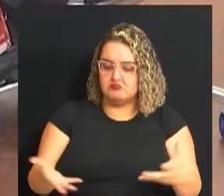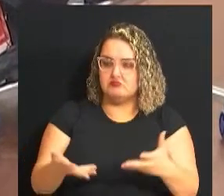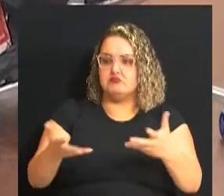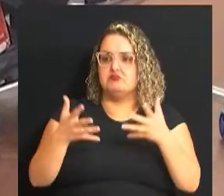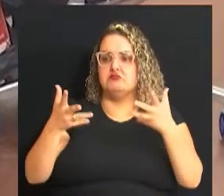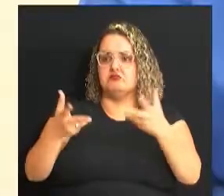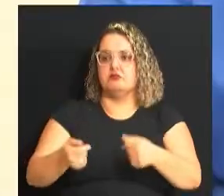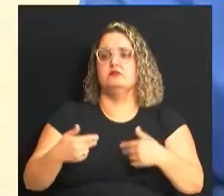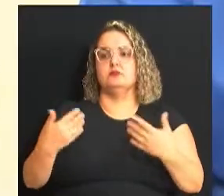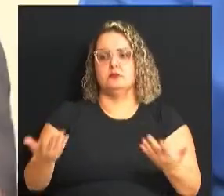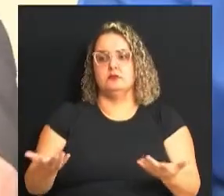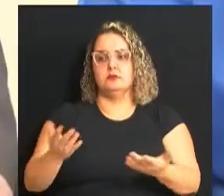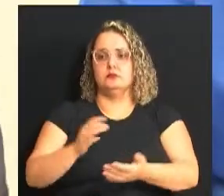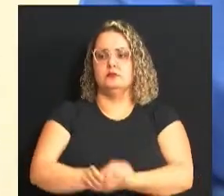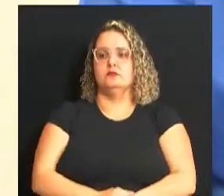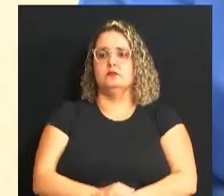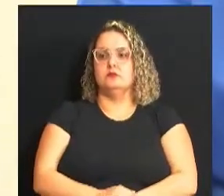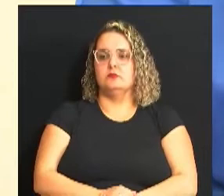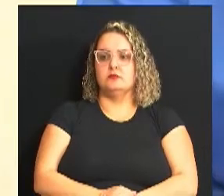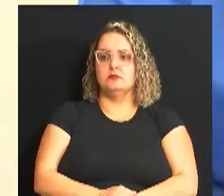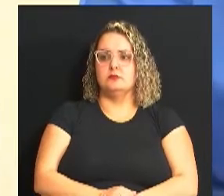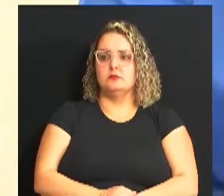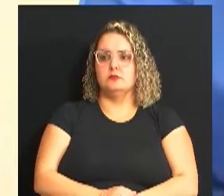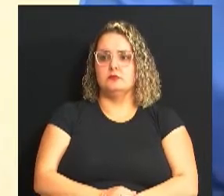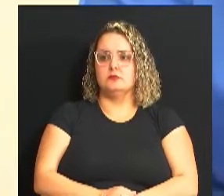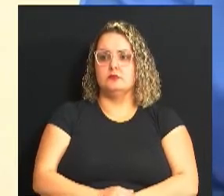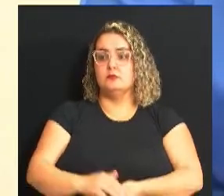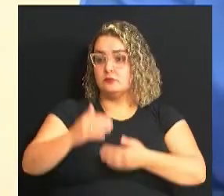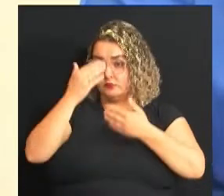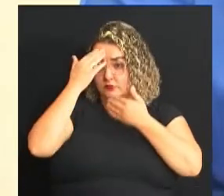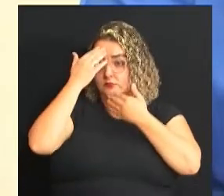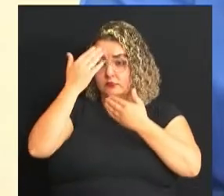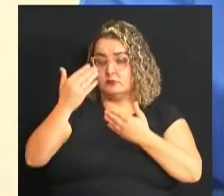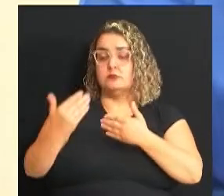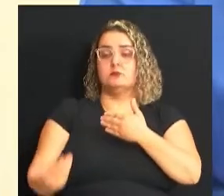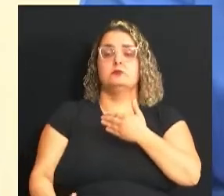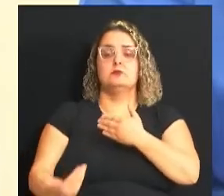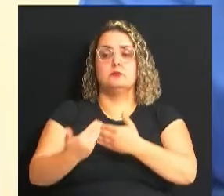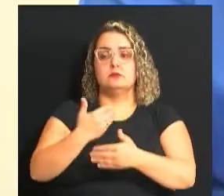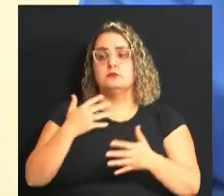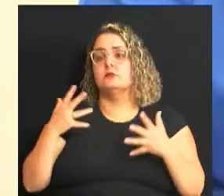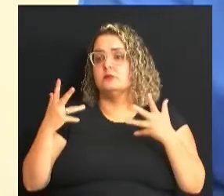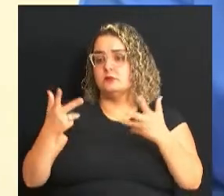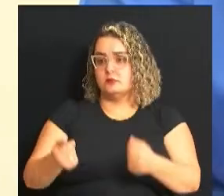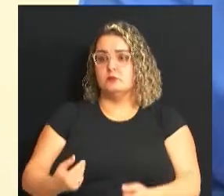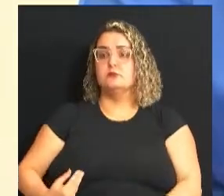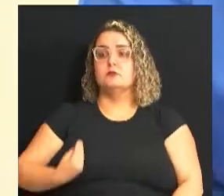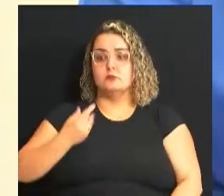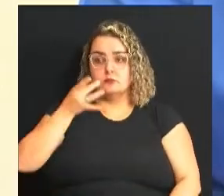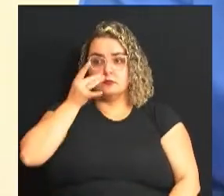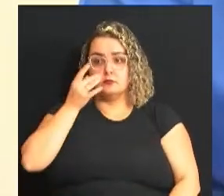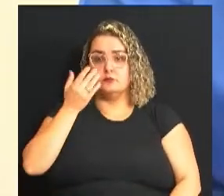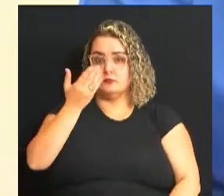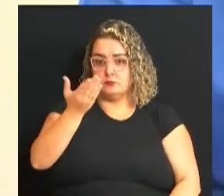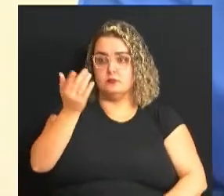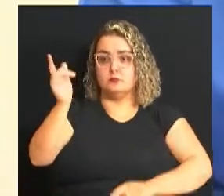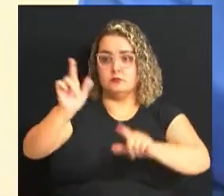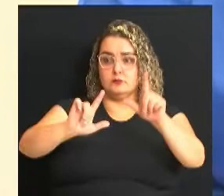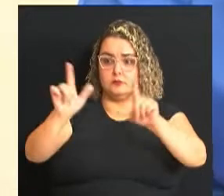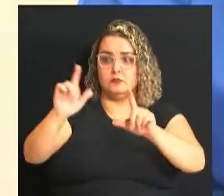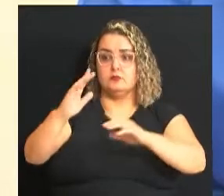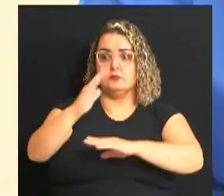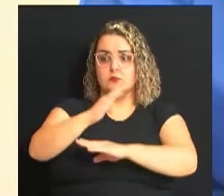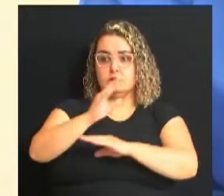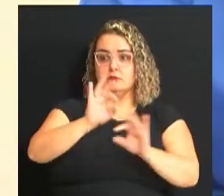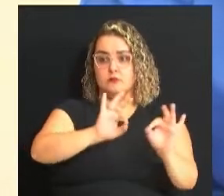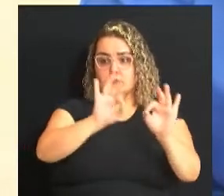desta forma, eu gostaria de ir agradecendo a participação de todos vocês que estão conosco, você que nos acompanha